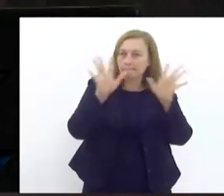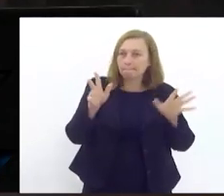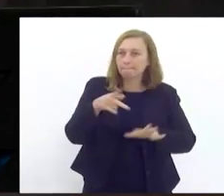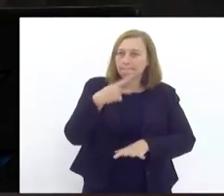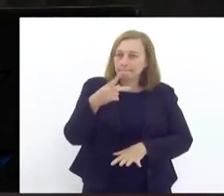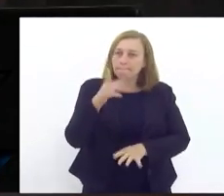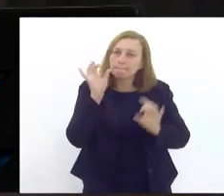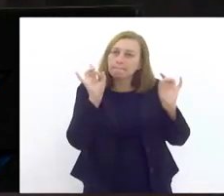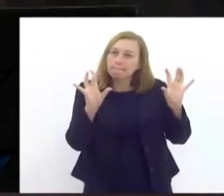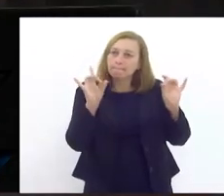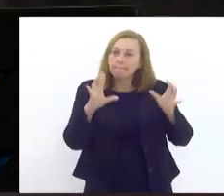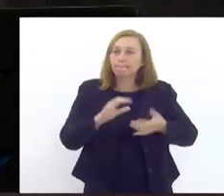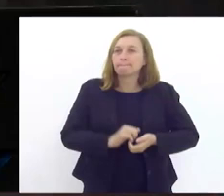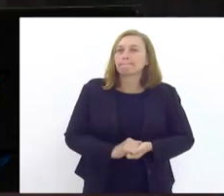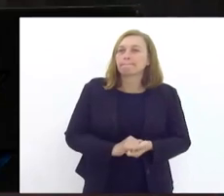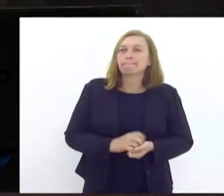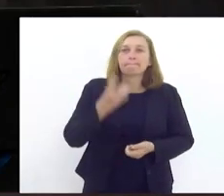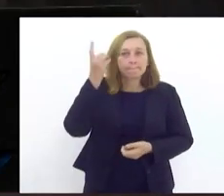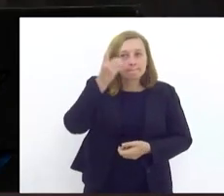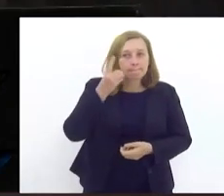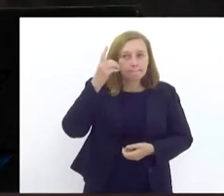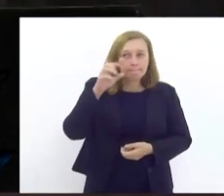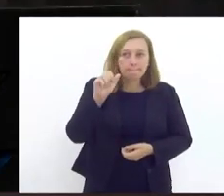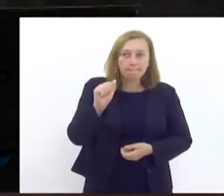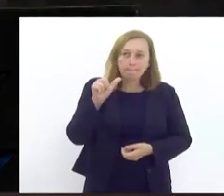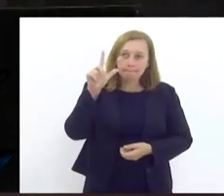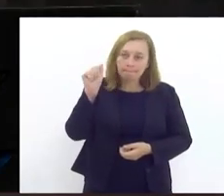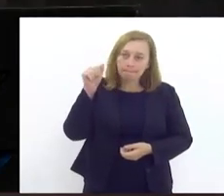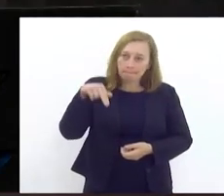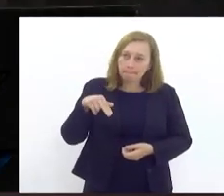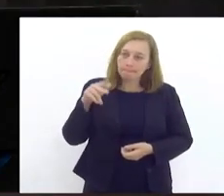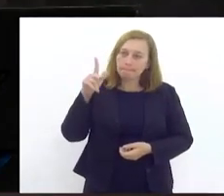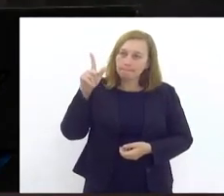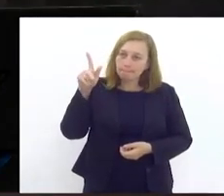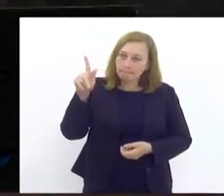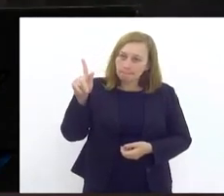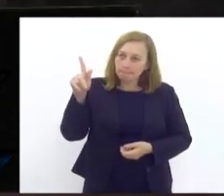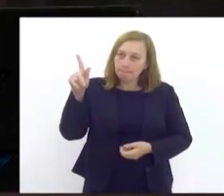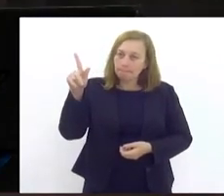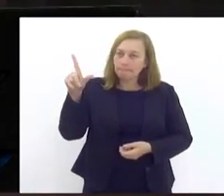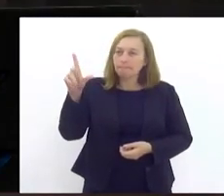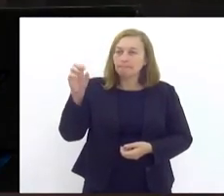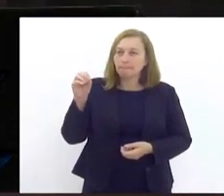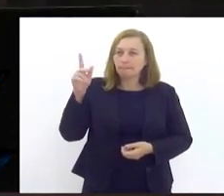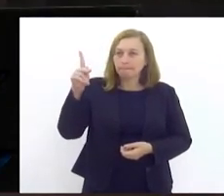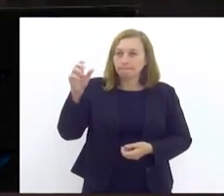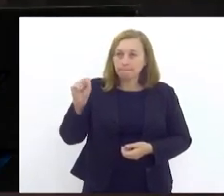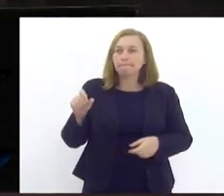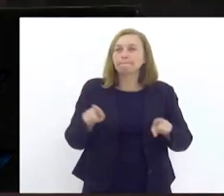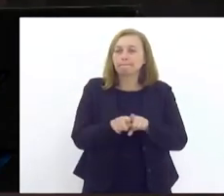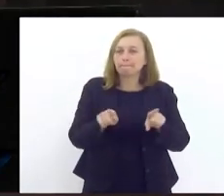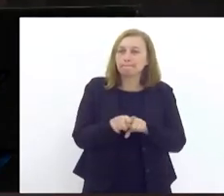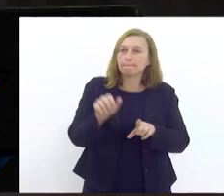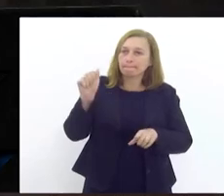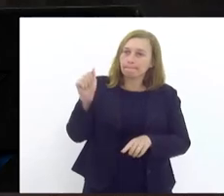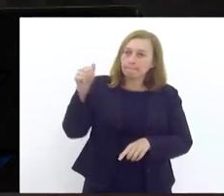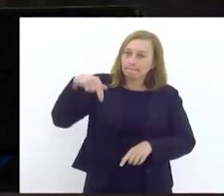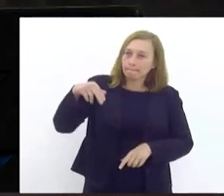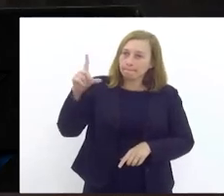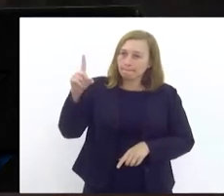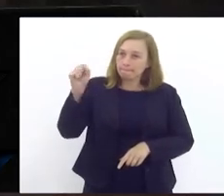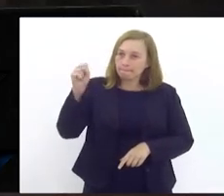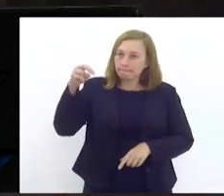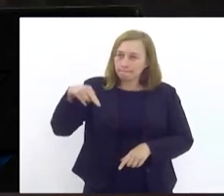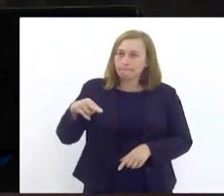em especial ao Deputado Alan Lopes ao Deputado Anderson Moraes ao Deputado